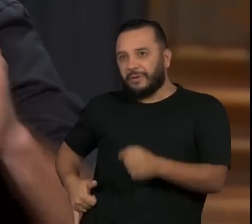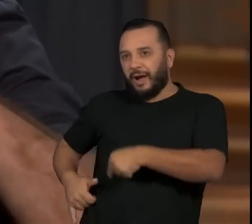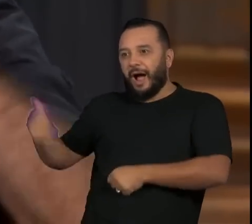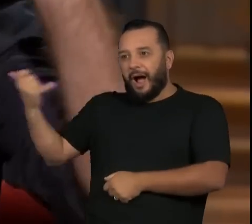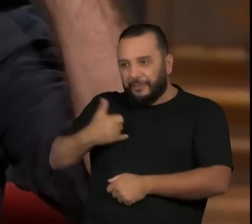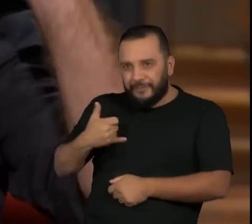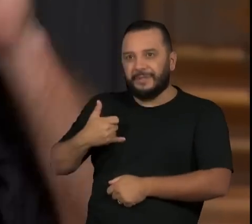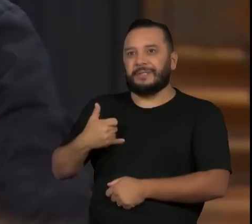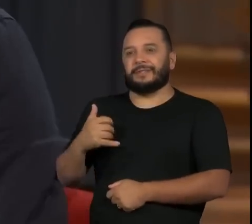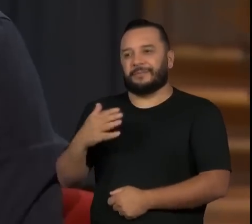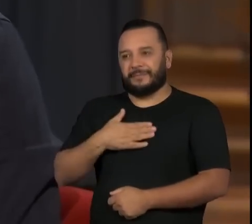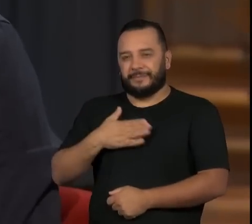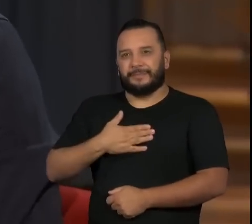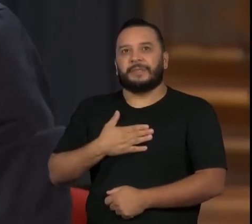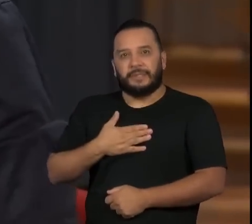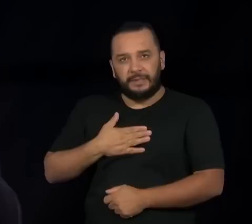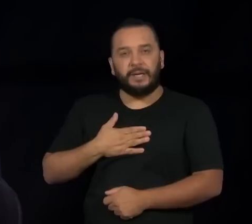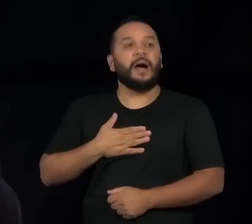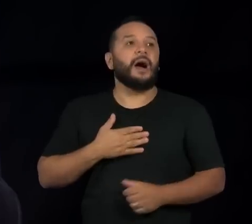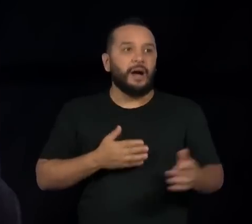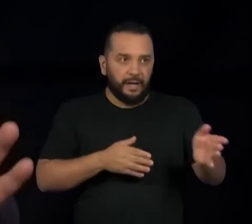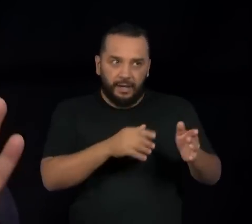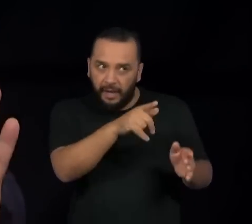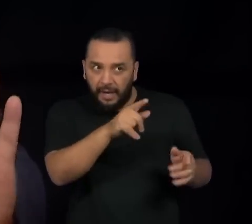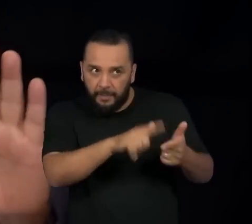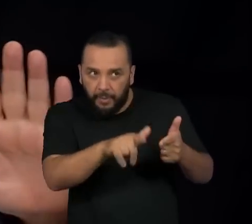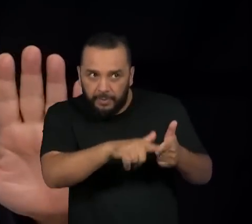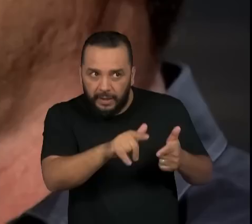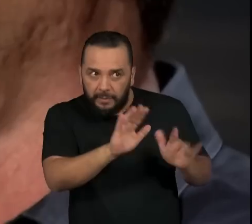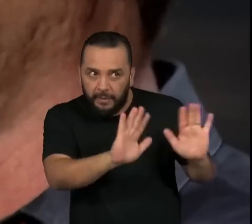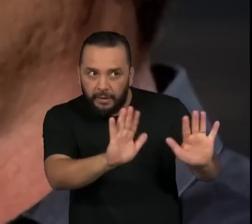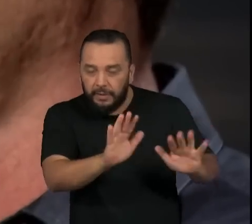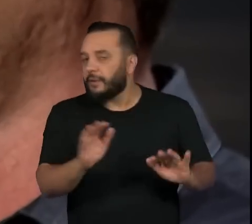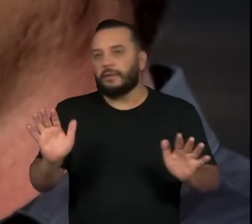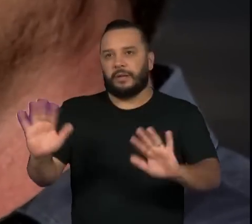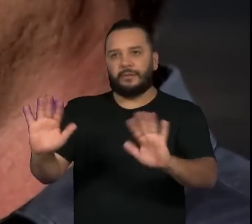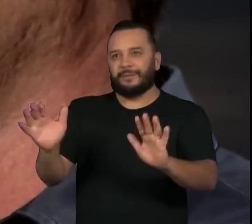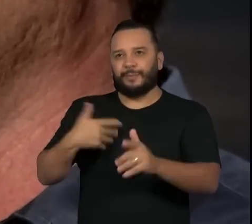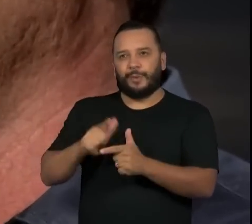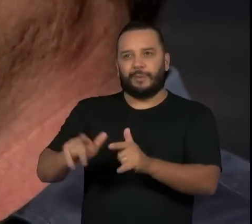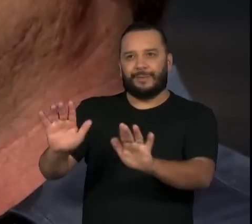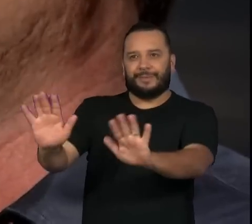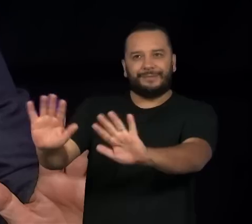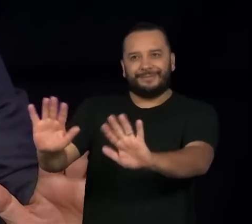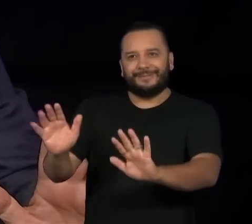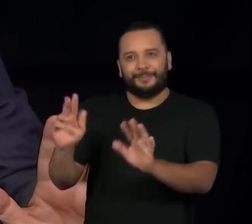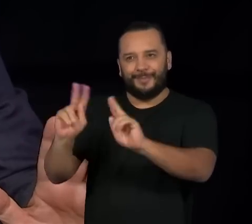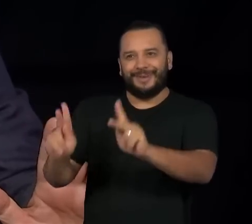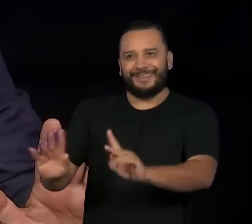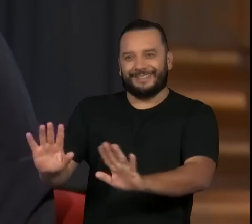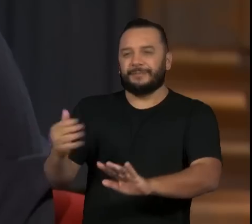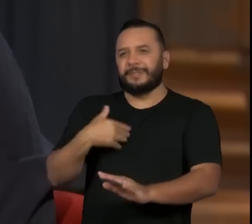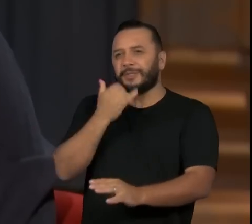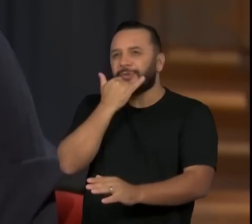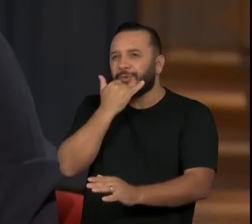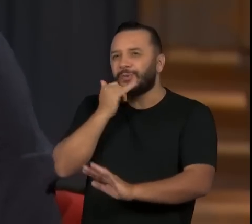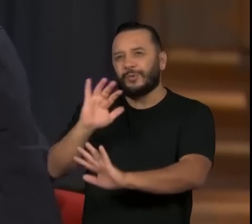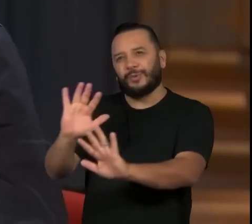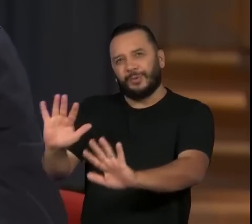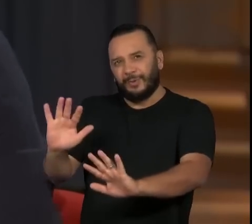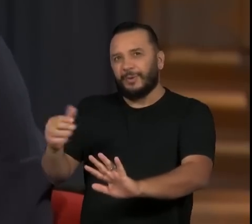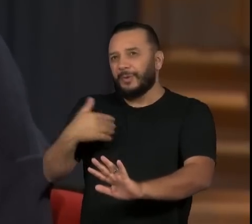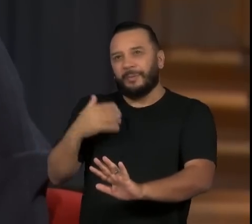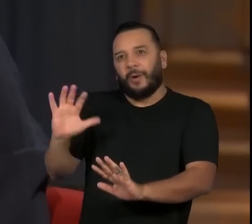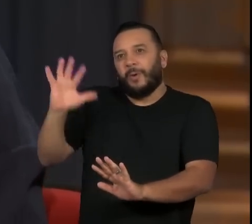tudo que é silencioso. E era alguma ameaça, não? Não era. Não era, felizmente. Não era, eu vi aqui que não era. Felizmente. Mas eu te peço perdão por isso ter acontecido. Nunca